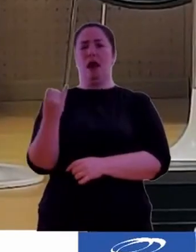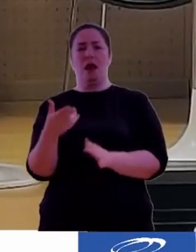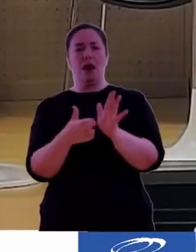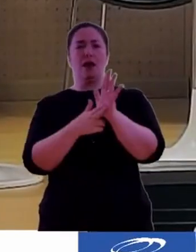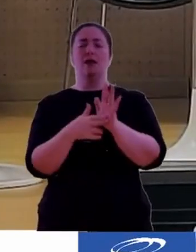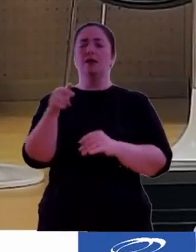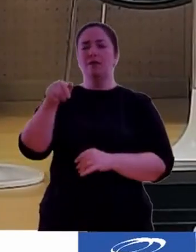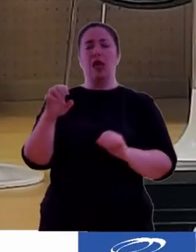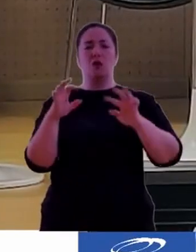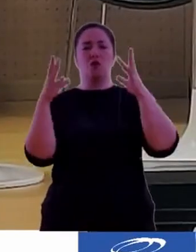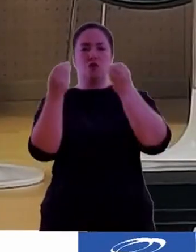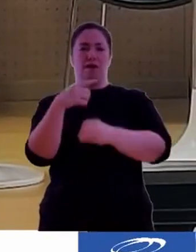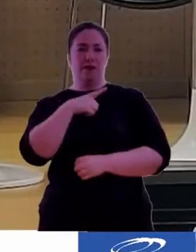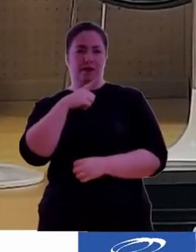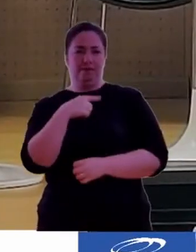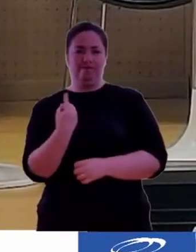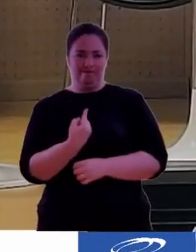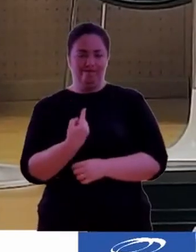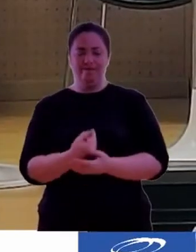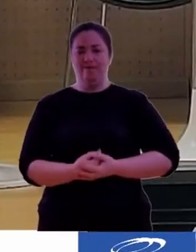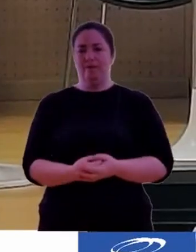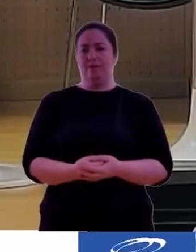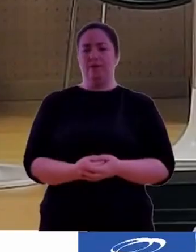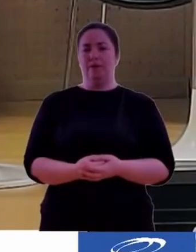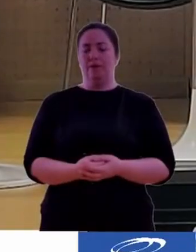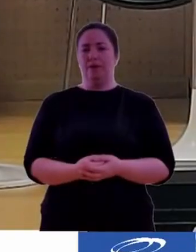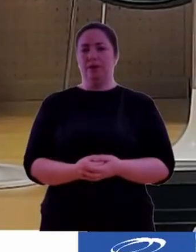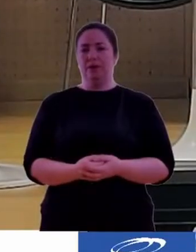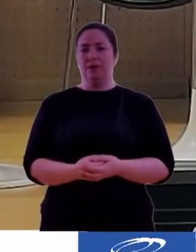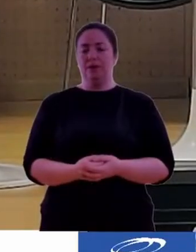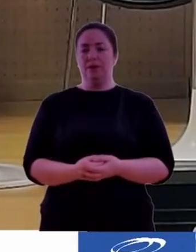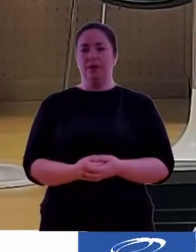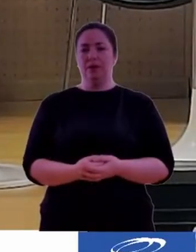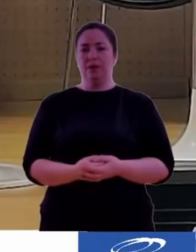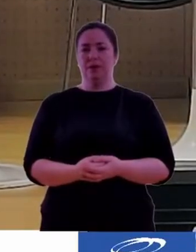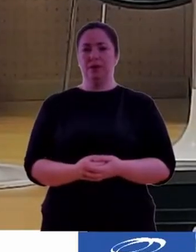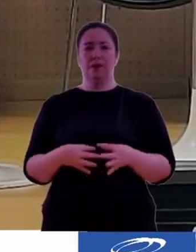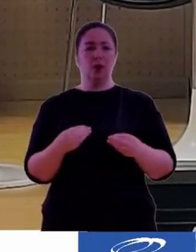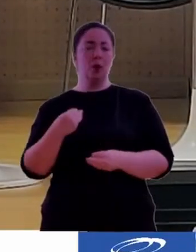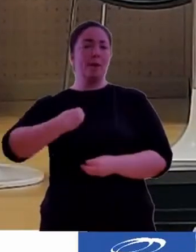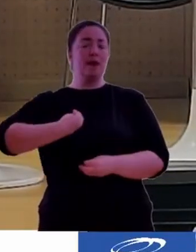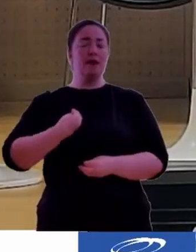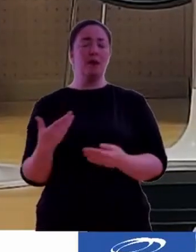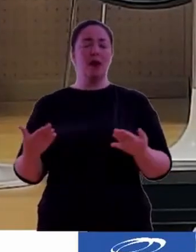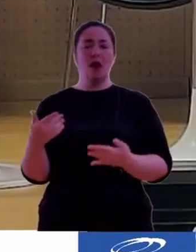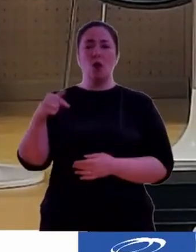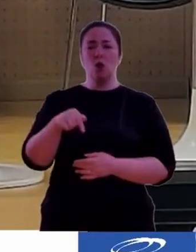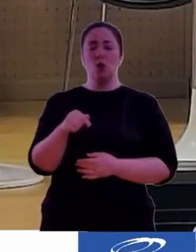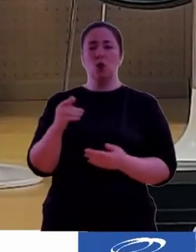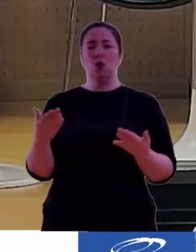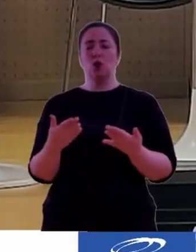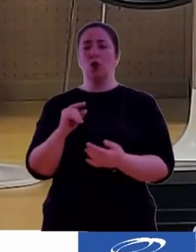evento tem para a gente. Todos que estão aqui, eu acho que muitos sabem que